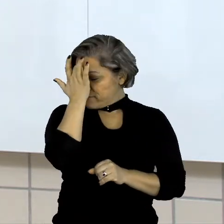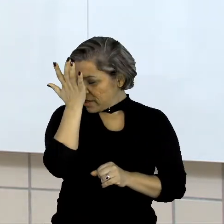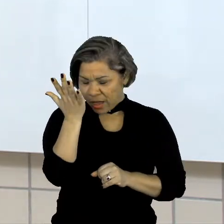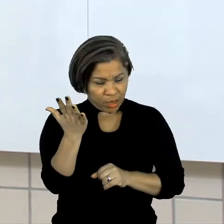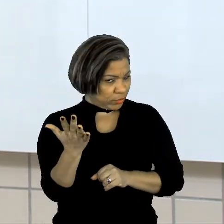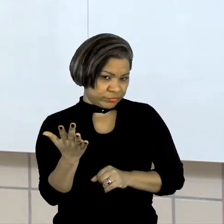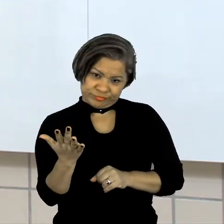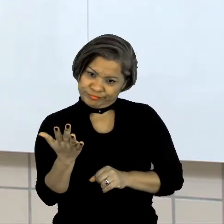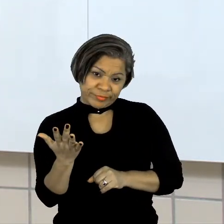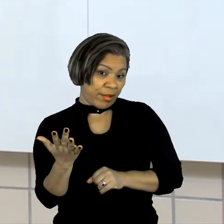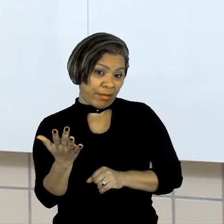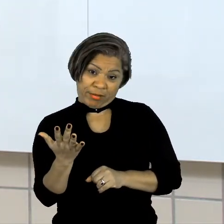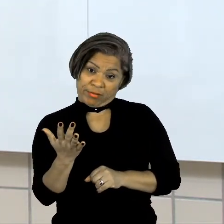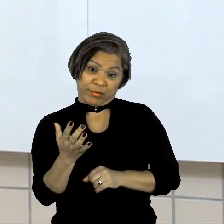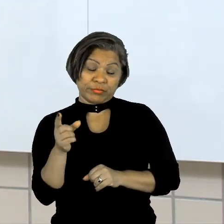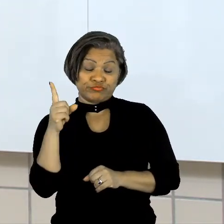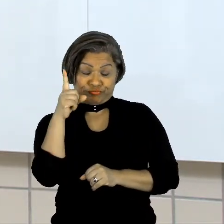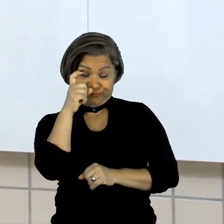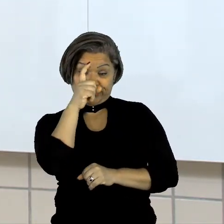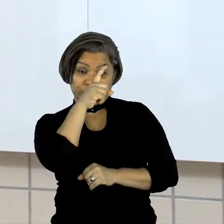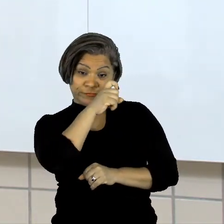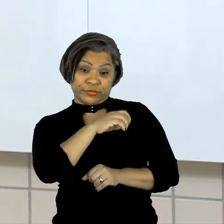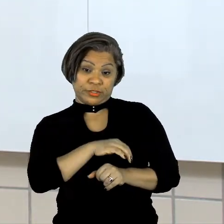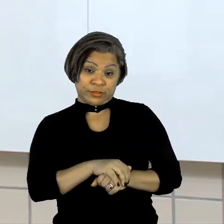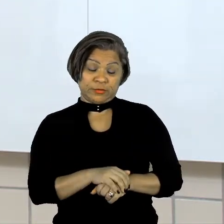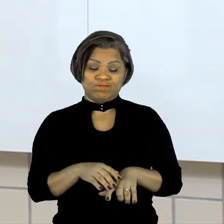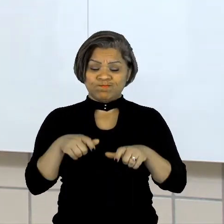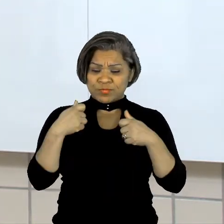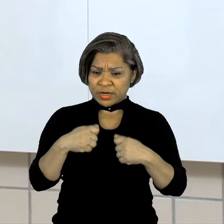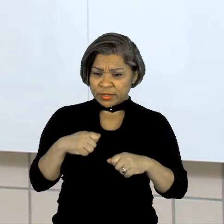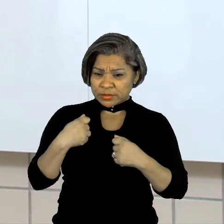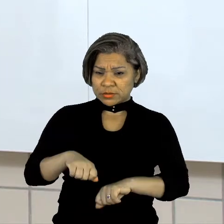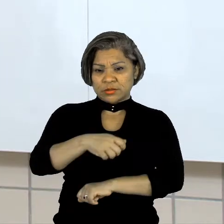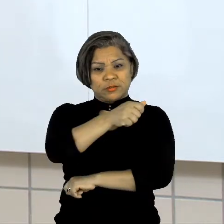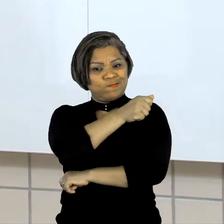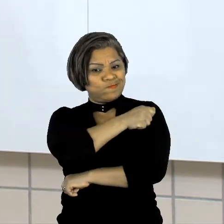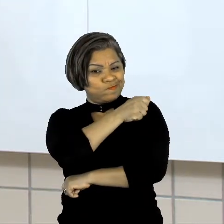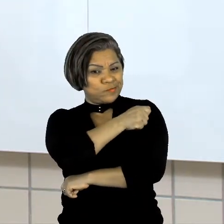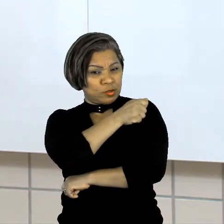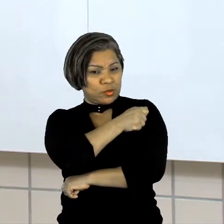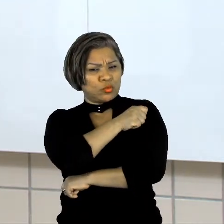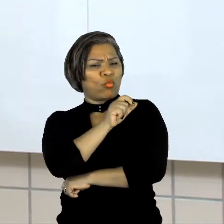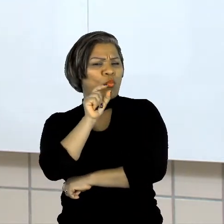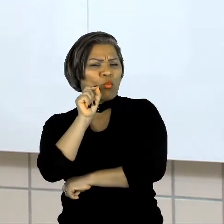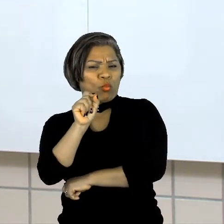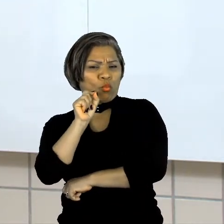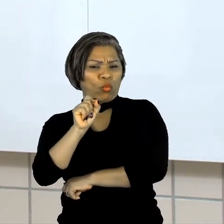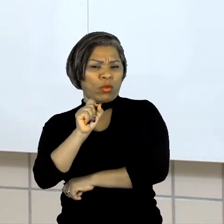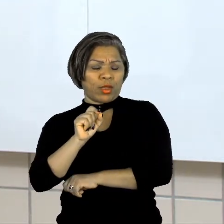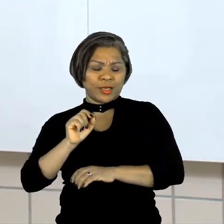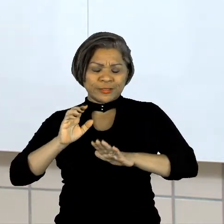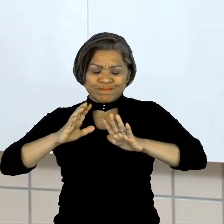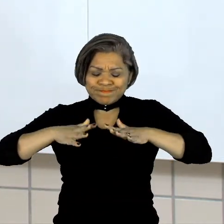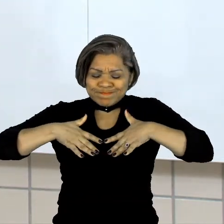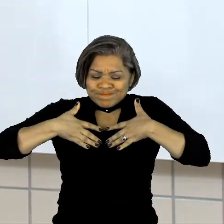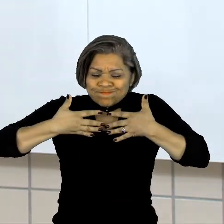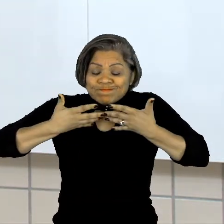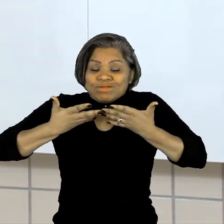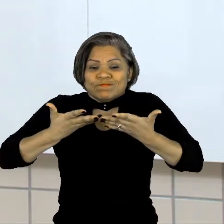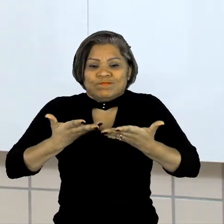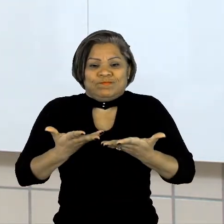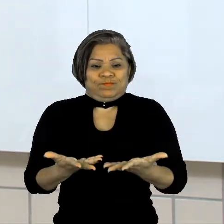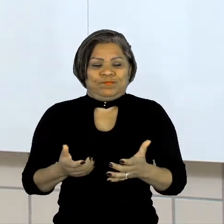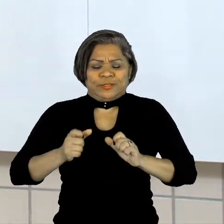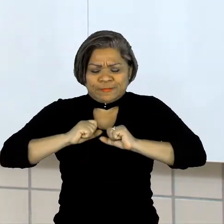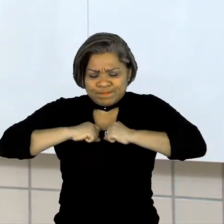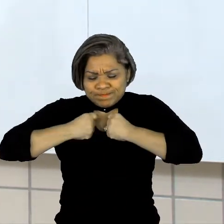Exige de nós, alunos, de nós enquanto alunos, toda uma dedicação. Então não adianta vocês